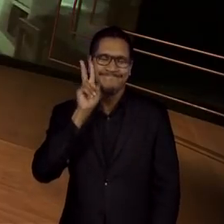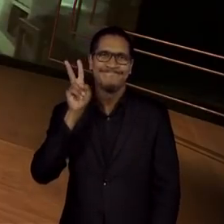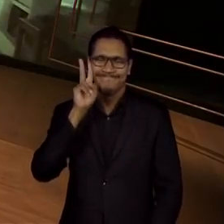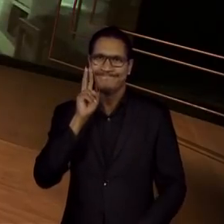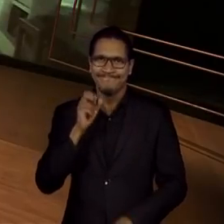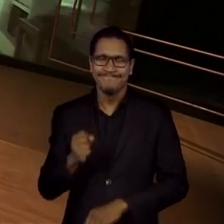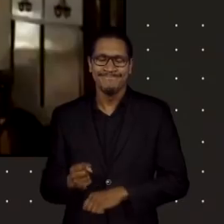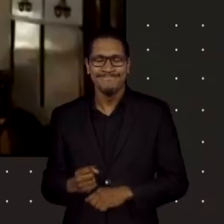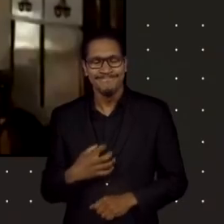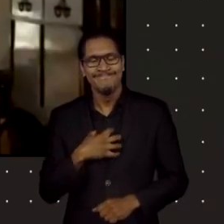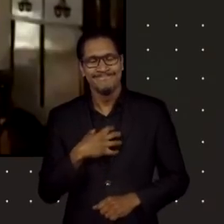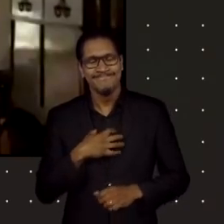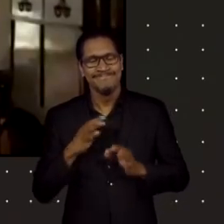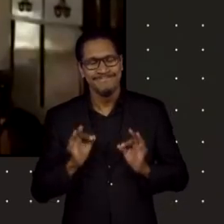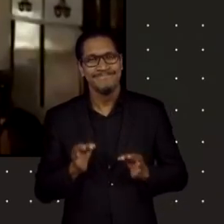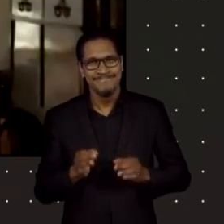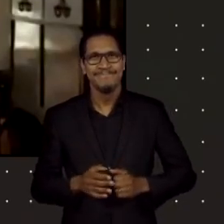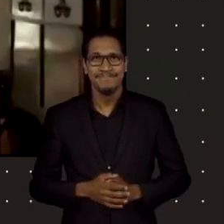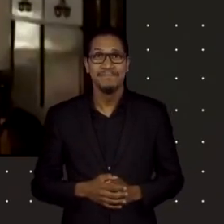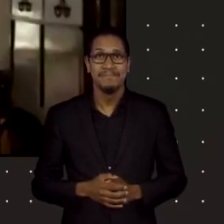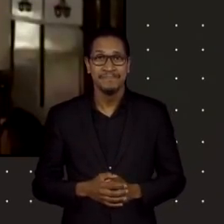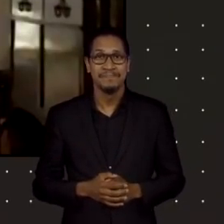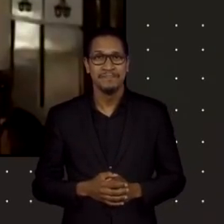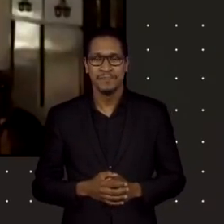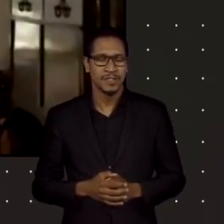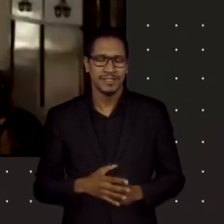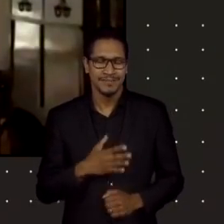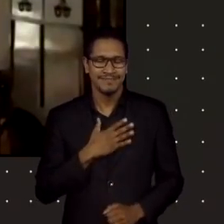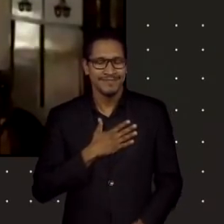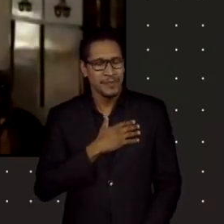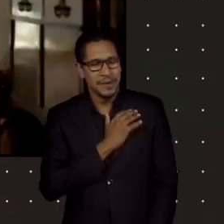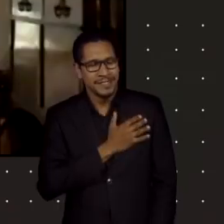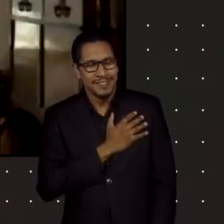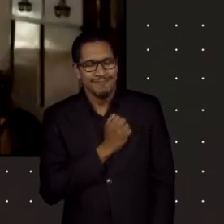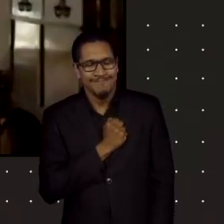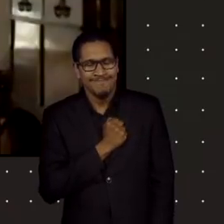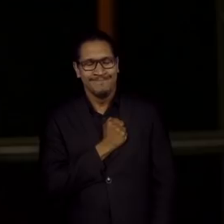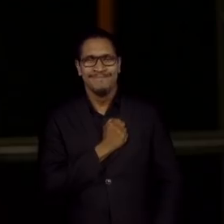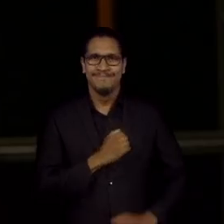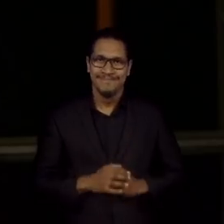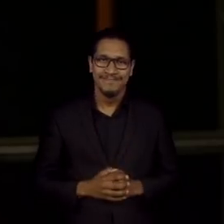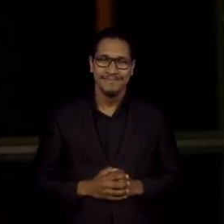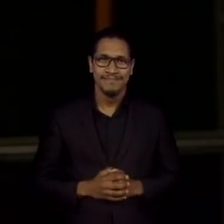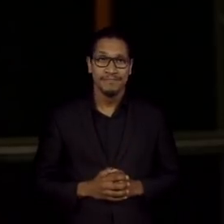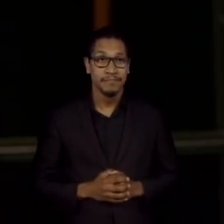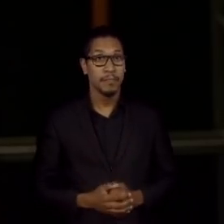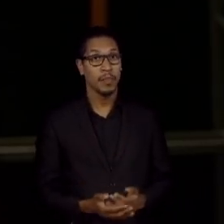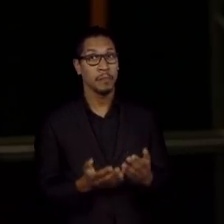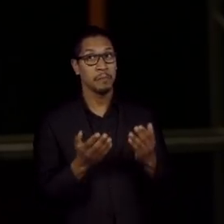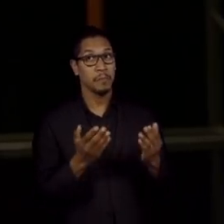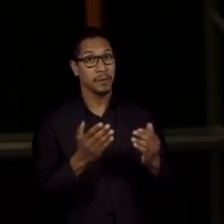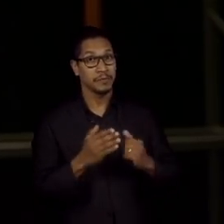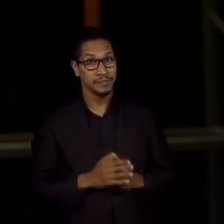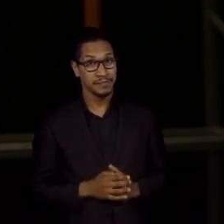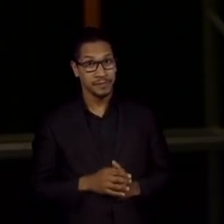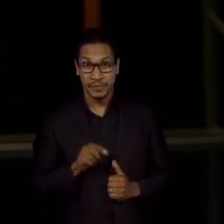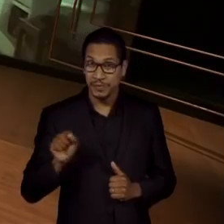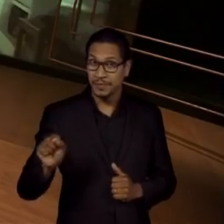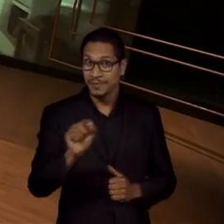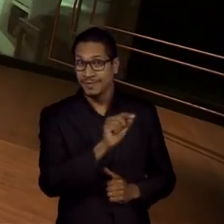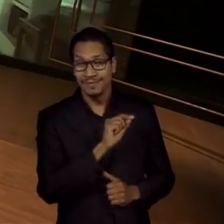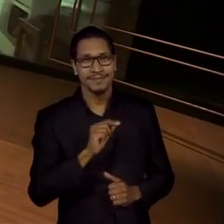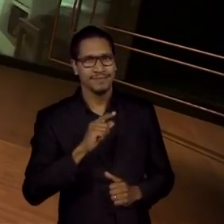Milton. Muito, muito, muito, muito no coração. Vanderleia, vocês, é claro, balançaram aí o